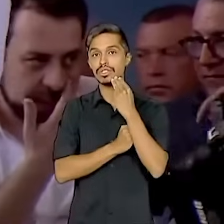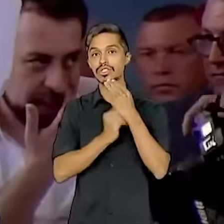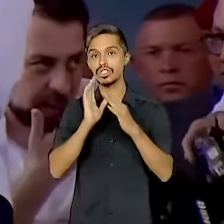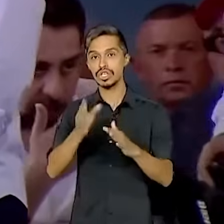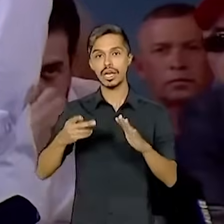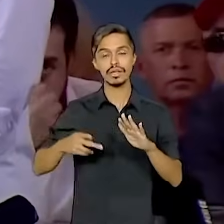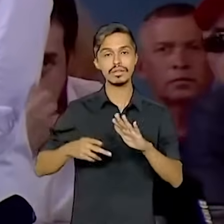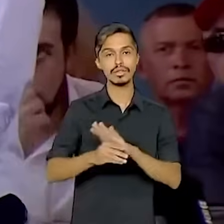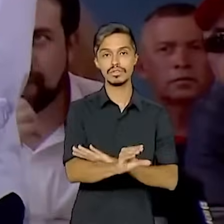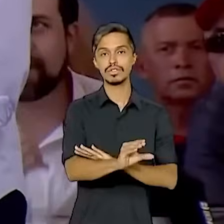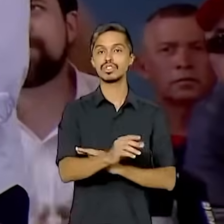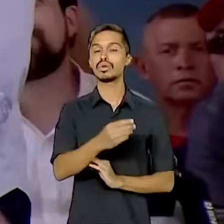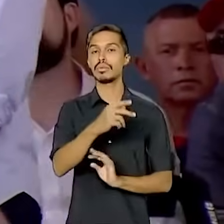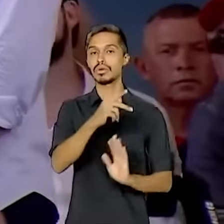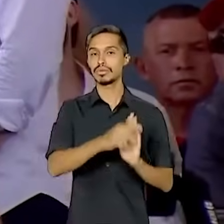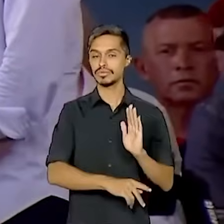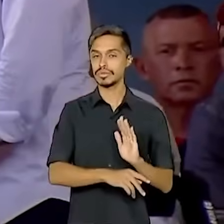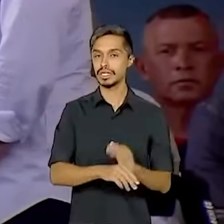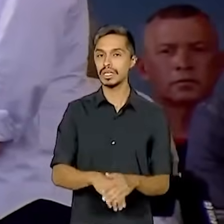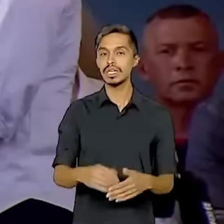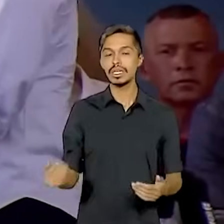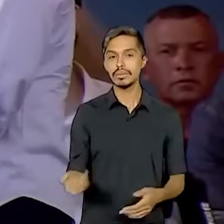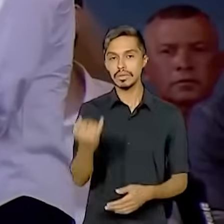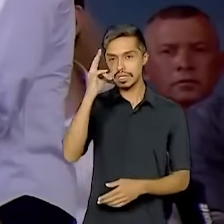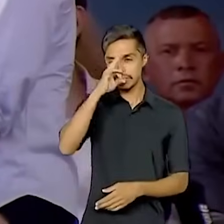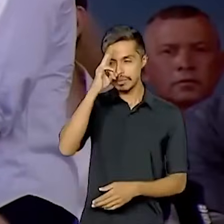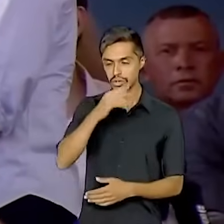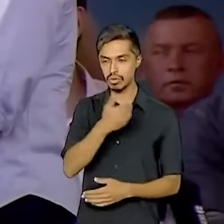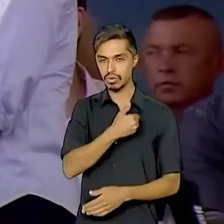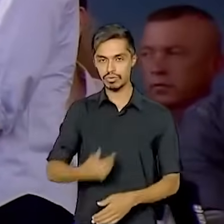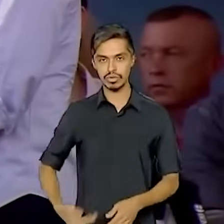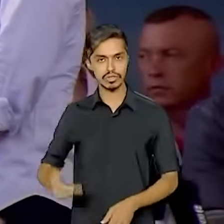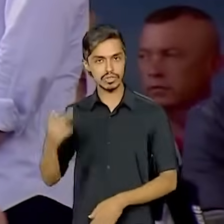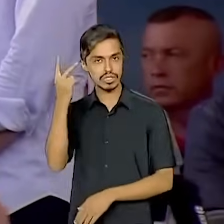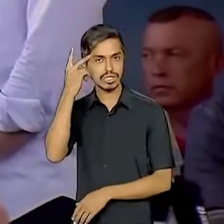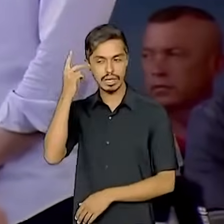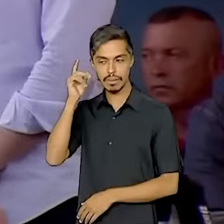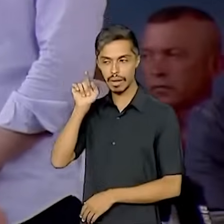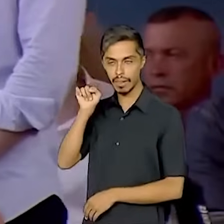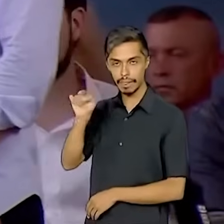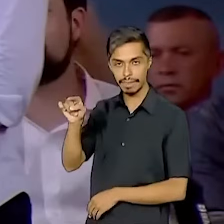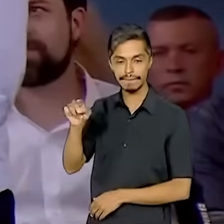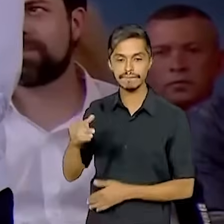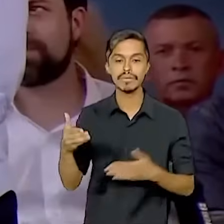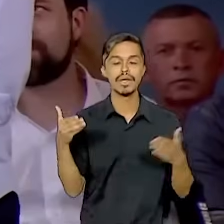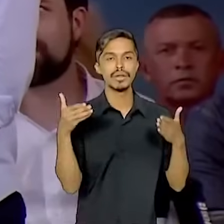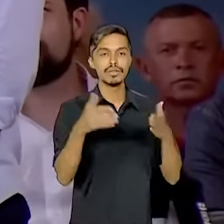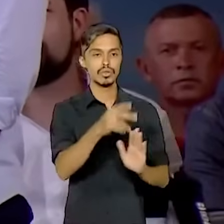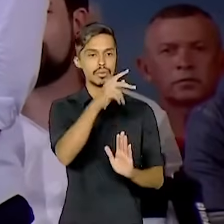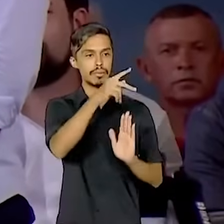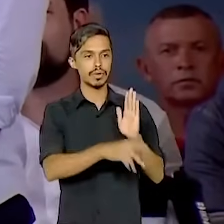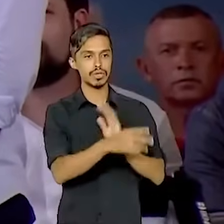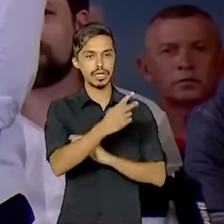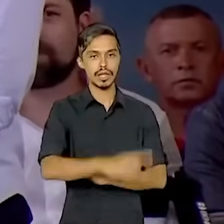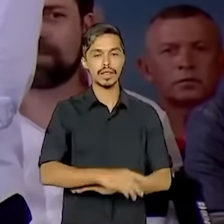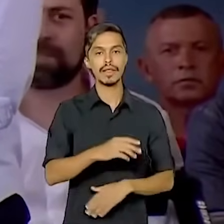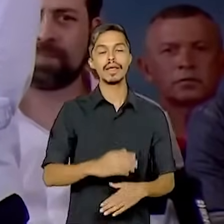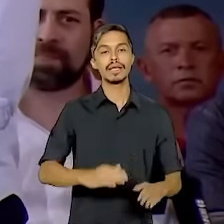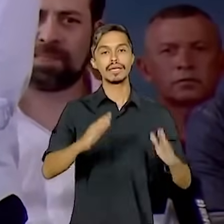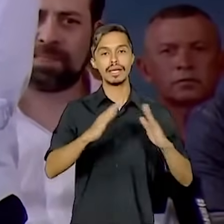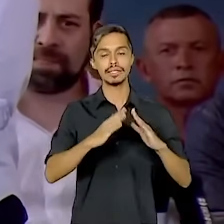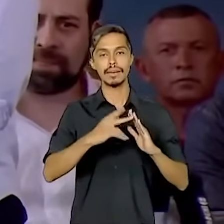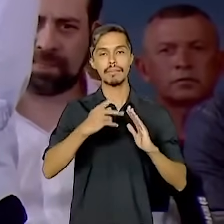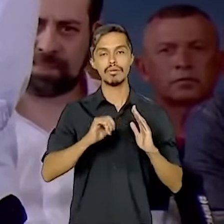É importante lembrar que o governo do Estado de São Paulo está participando com o programa dele, Casa